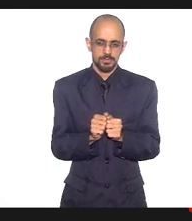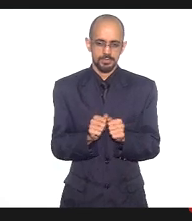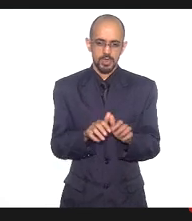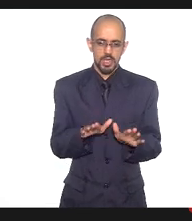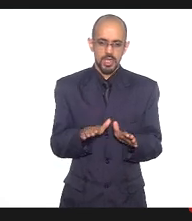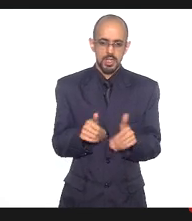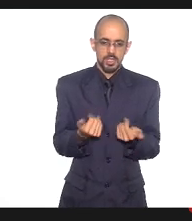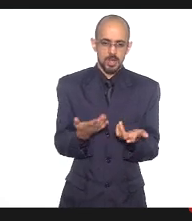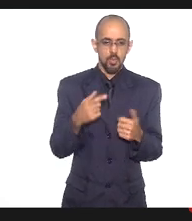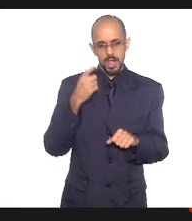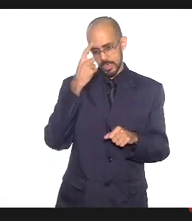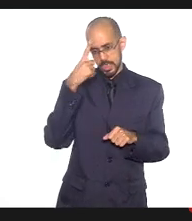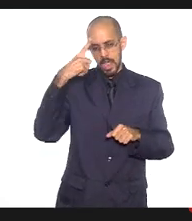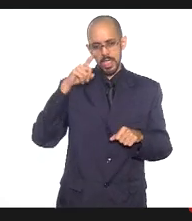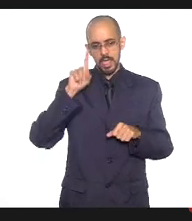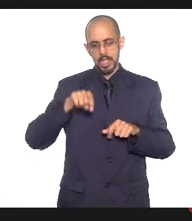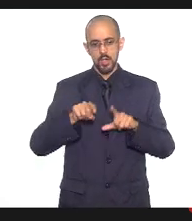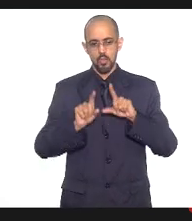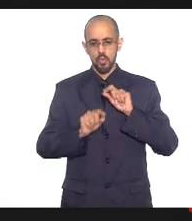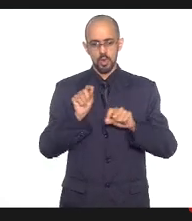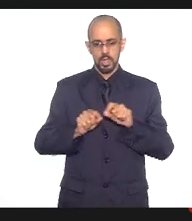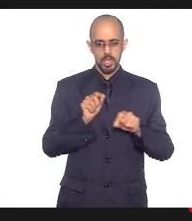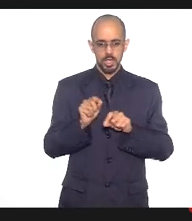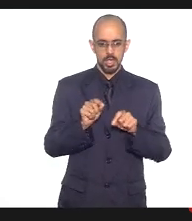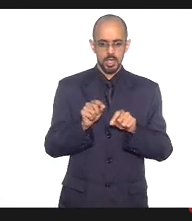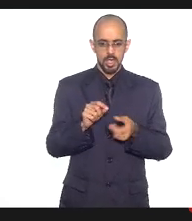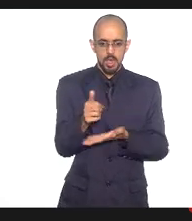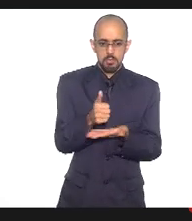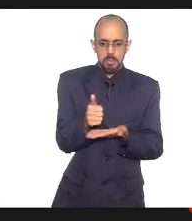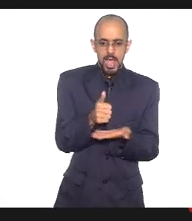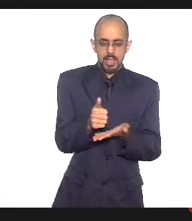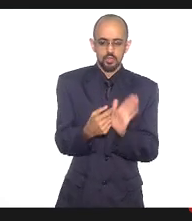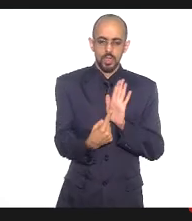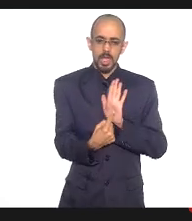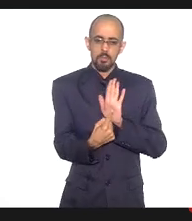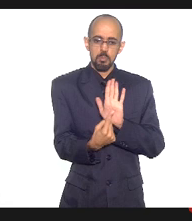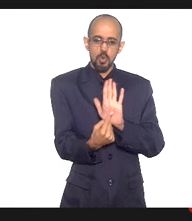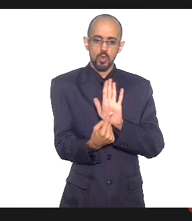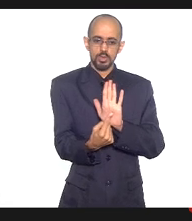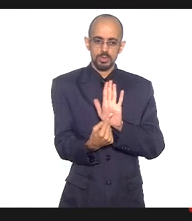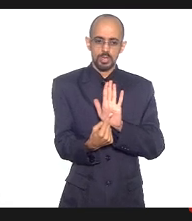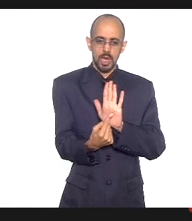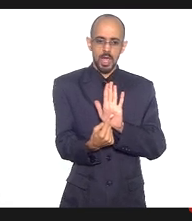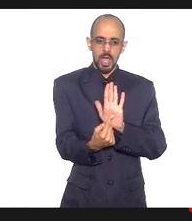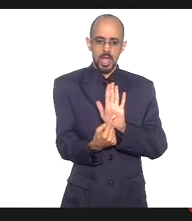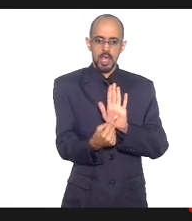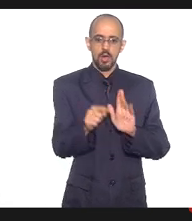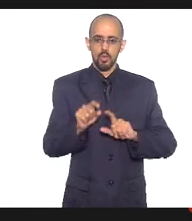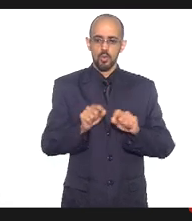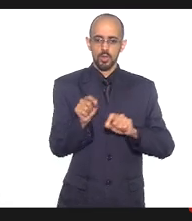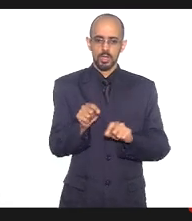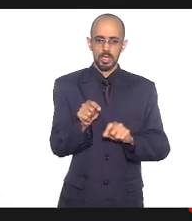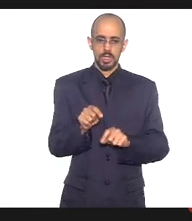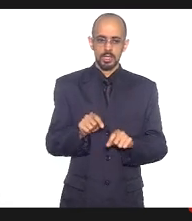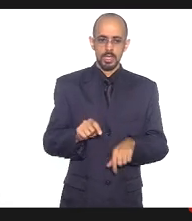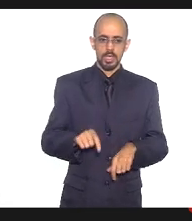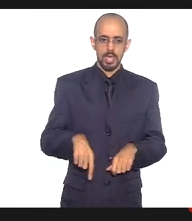Bom, a ideia aqui é basicamente passar a mensagem que o portfólio da Petrogal Brasil